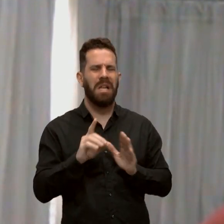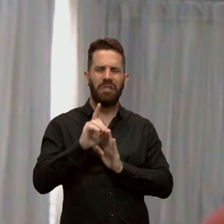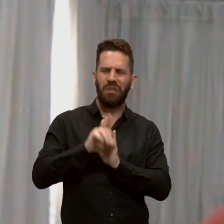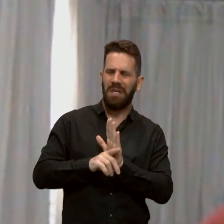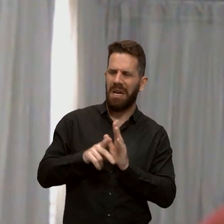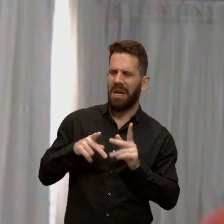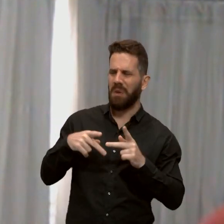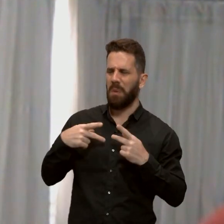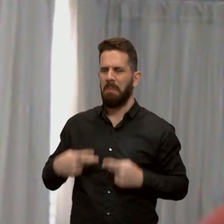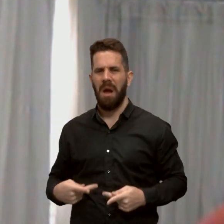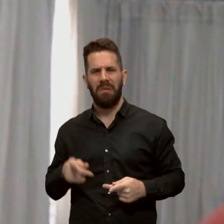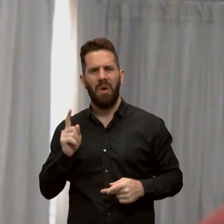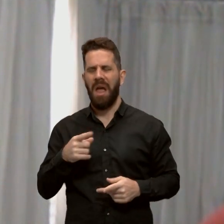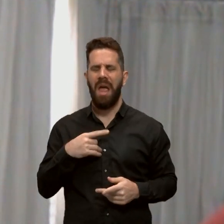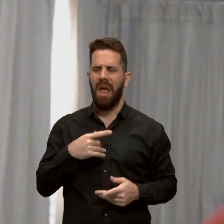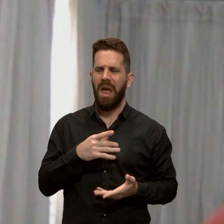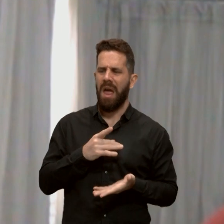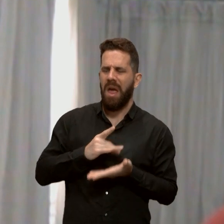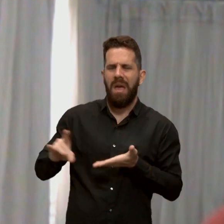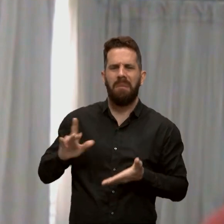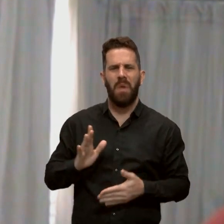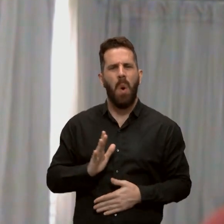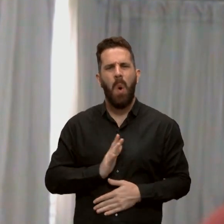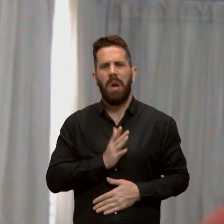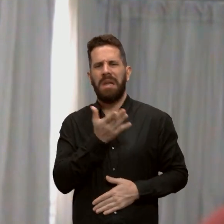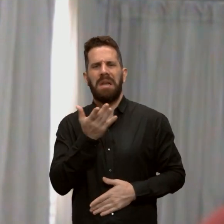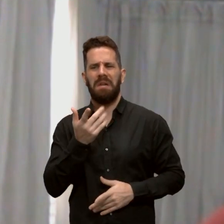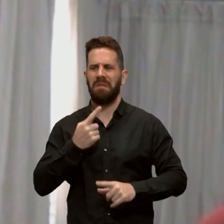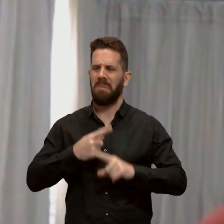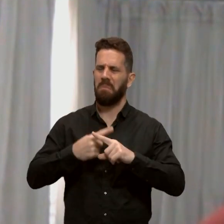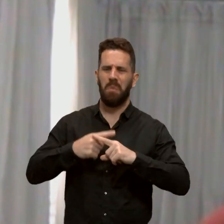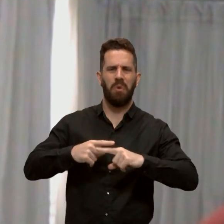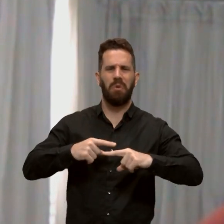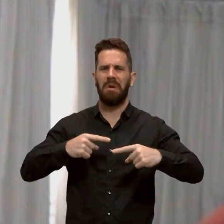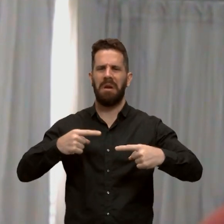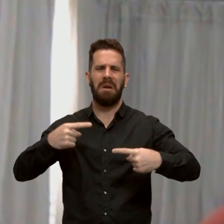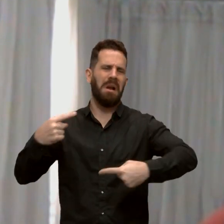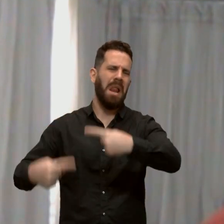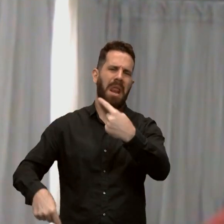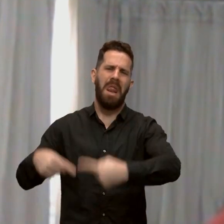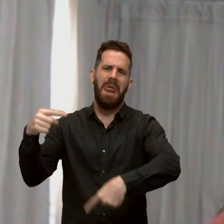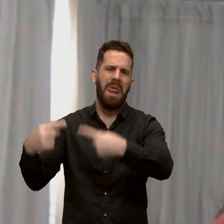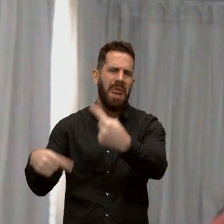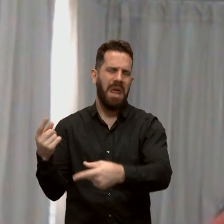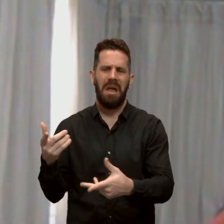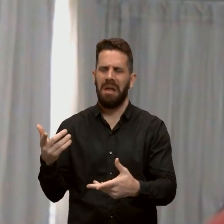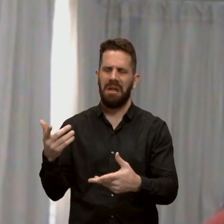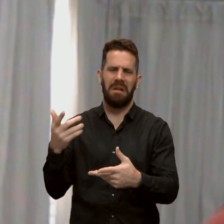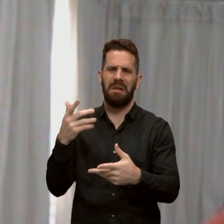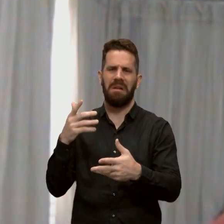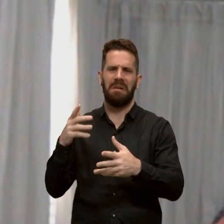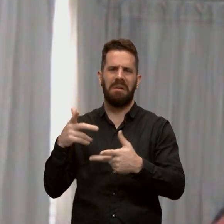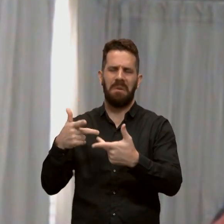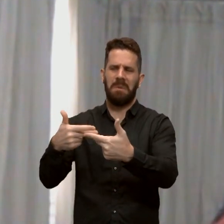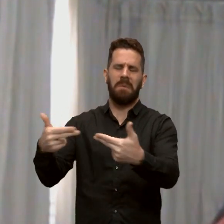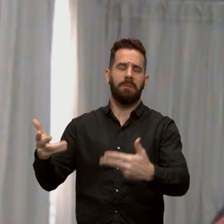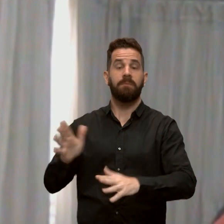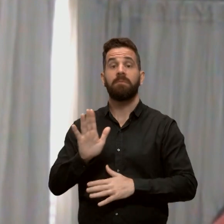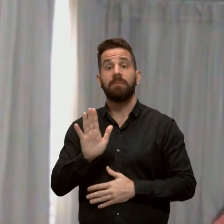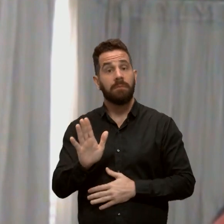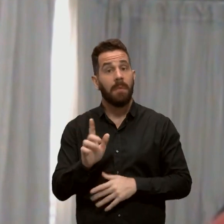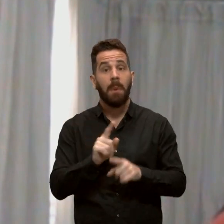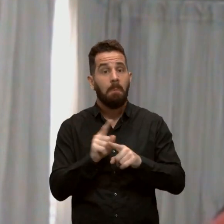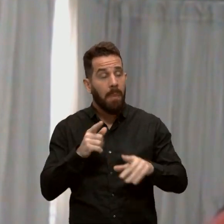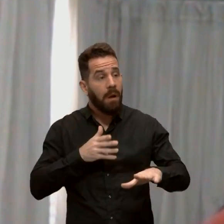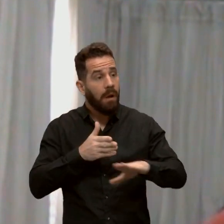coisa horrível, né? Porque é o que essa guerra cultural tem fomentado. Você vai lá e vai